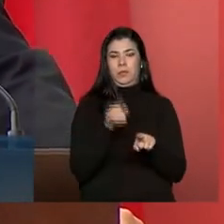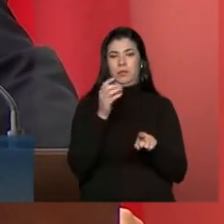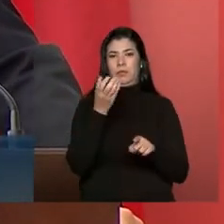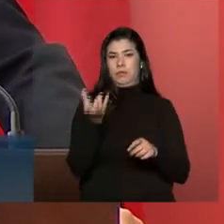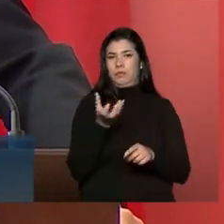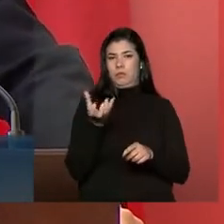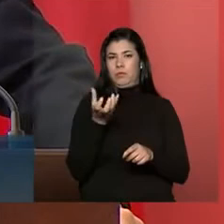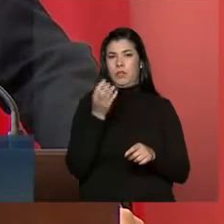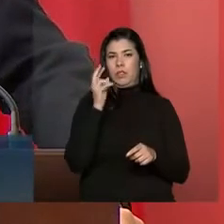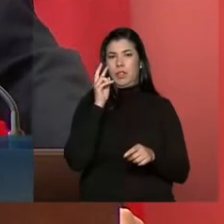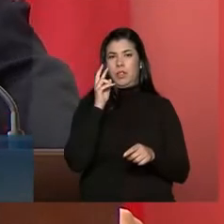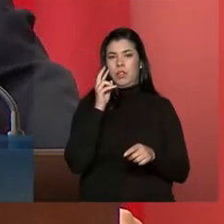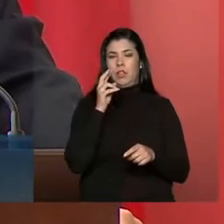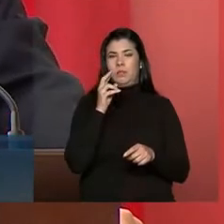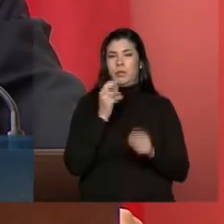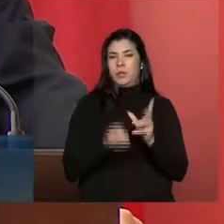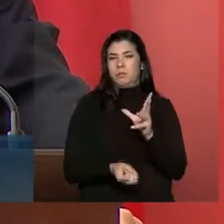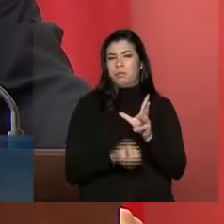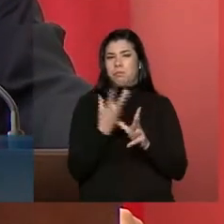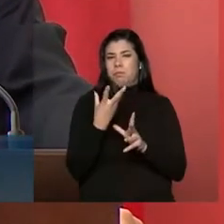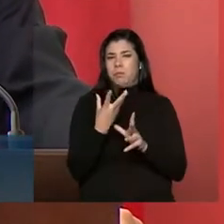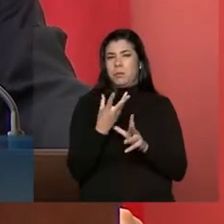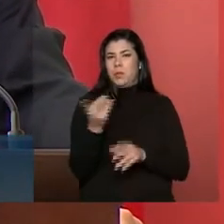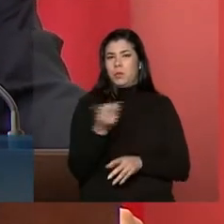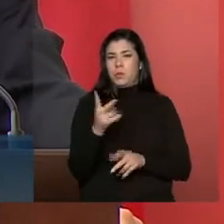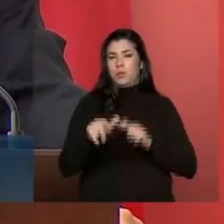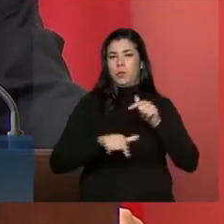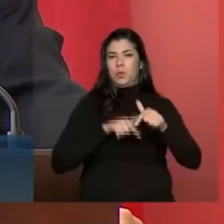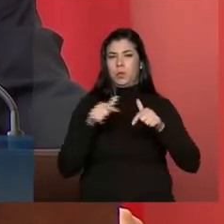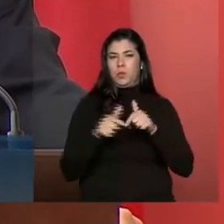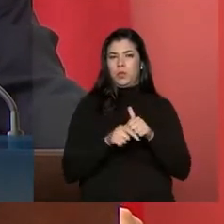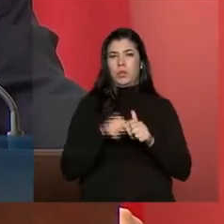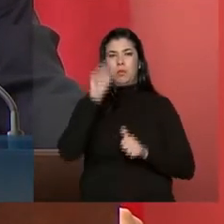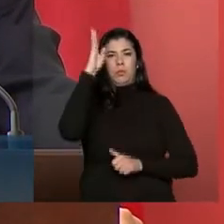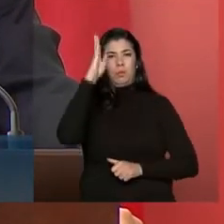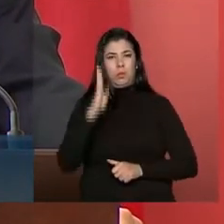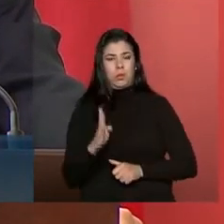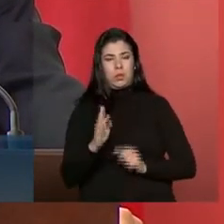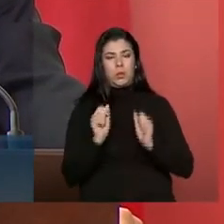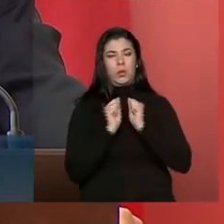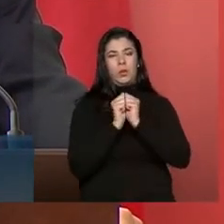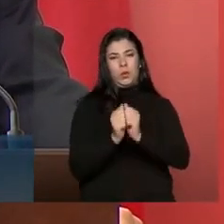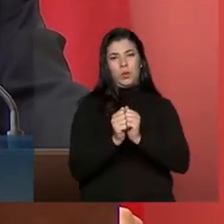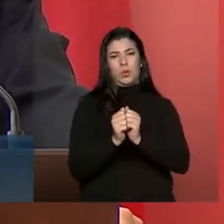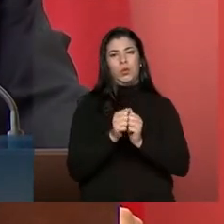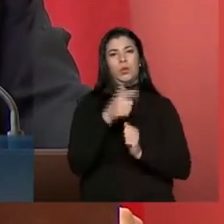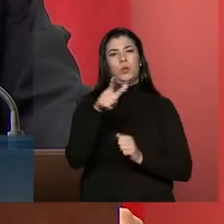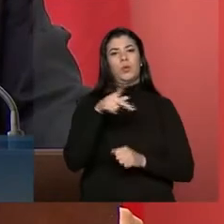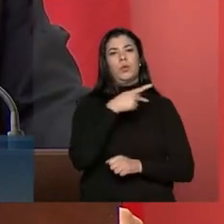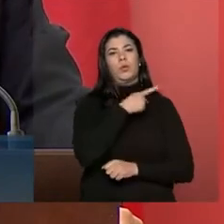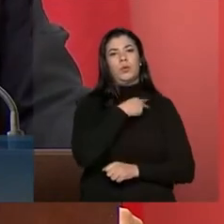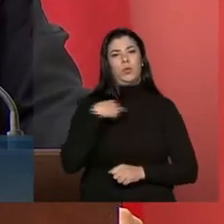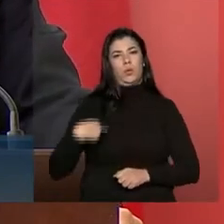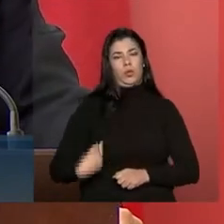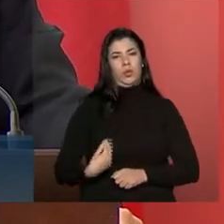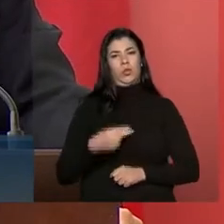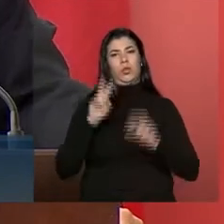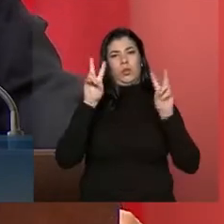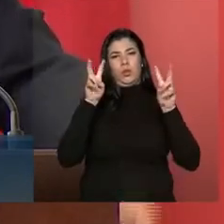queremos ver um maior papel desempenhado pela parte brasileira nos assuntos multilaterais.